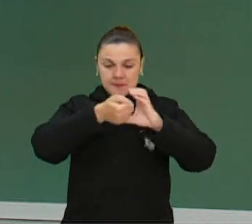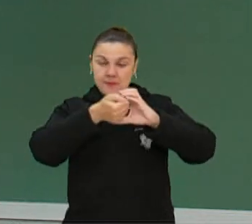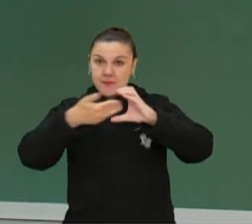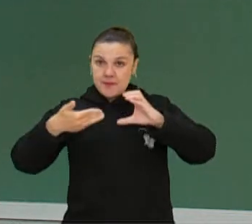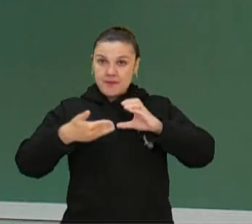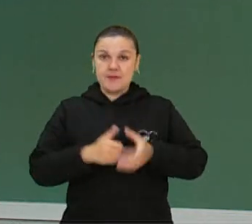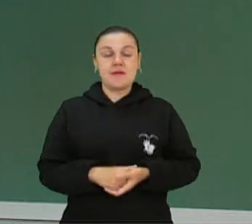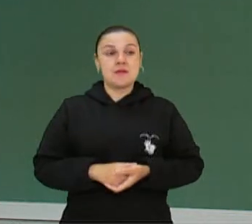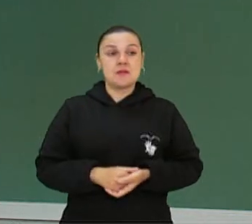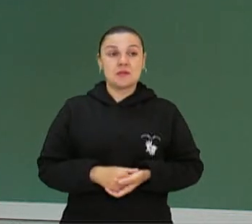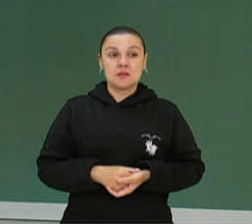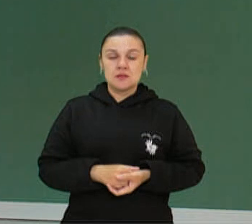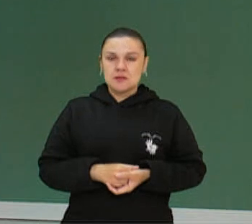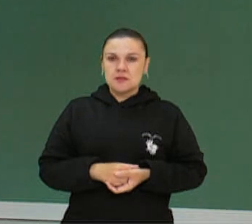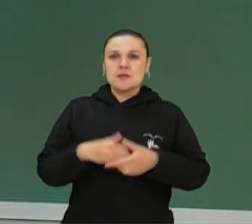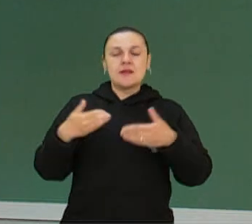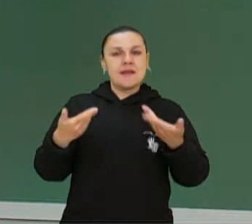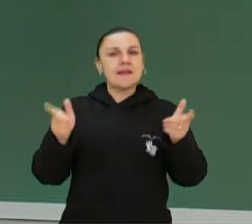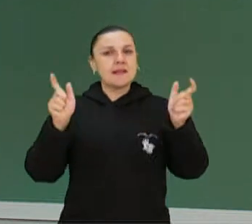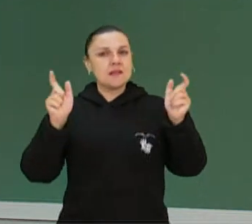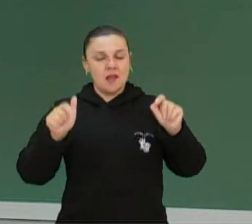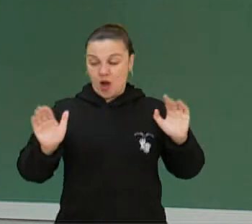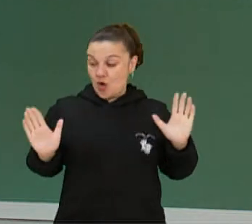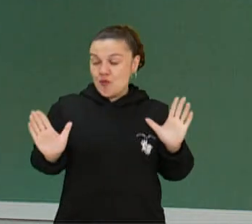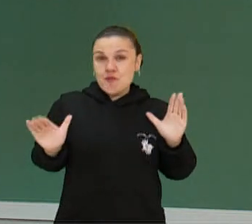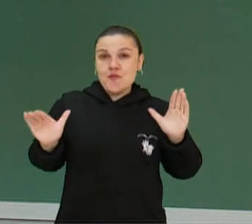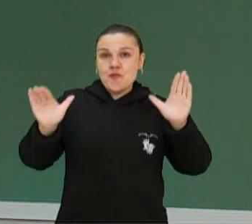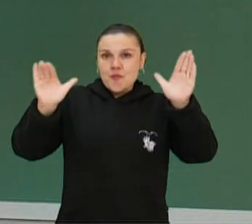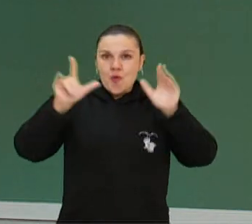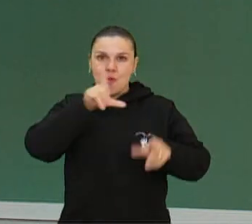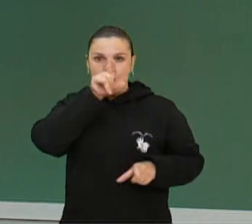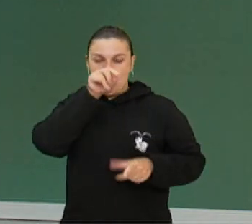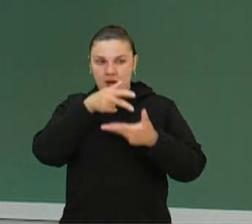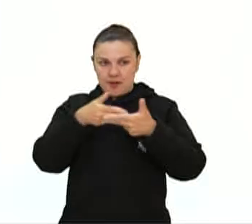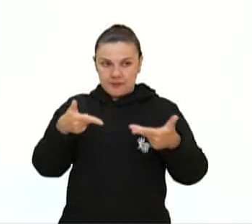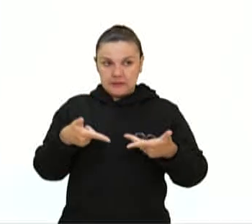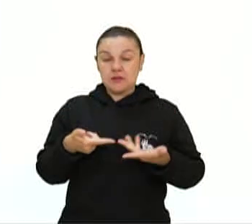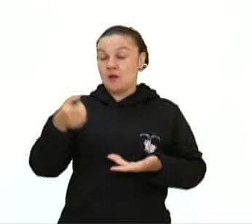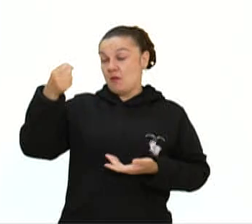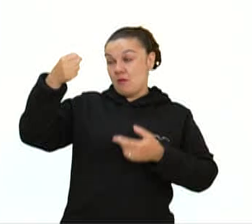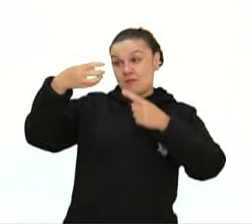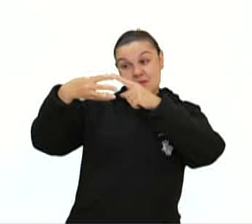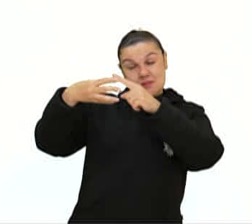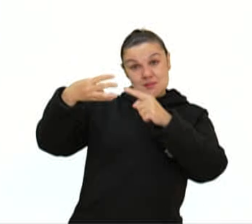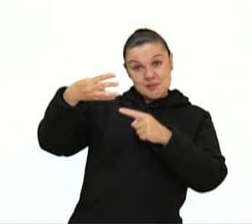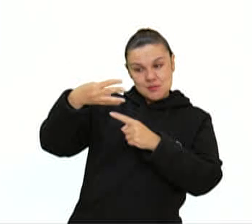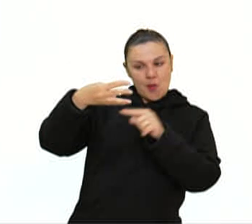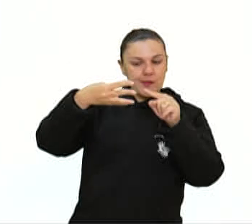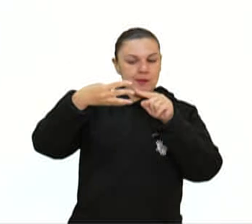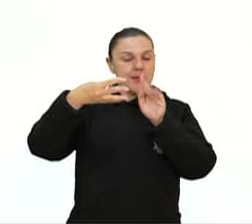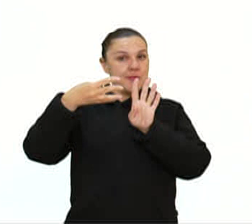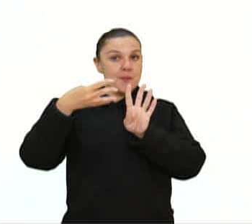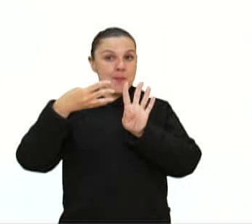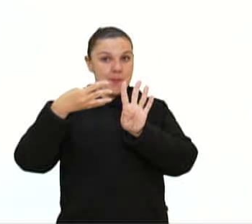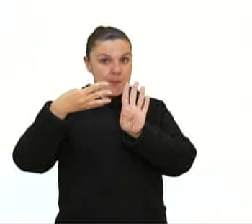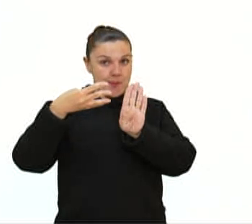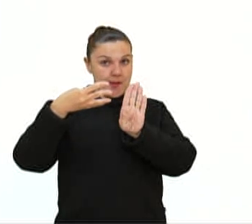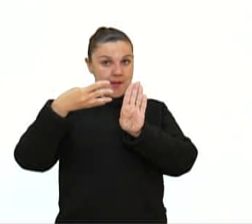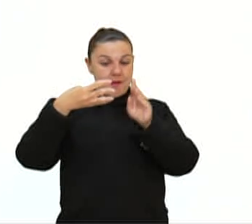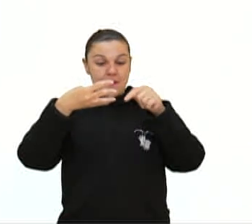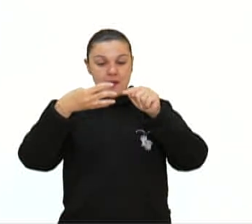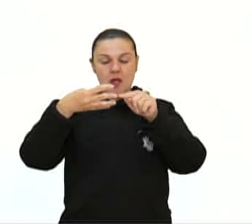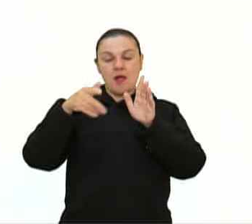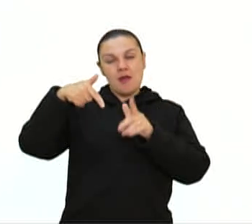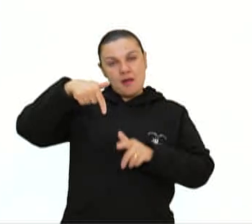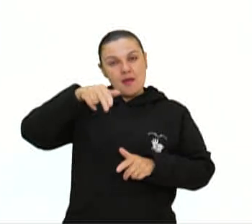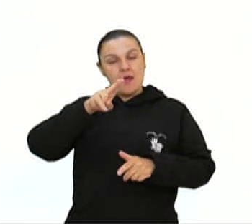característica que permite o voo nas aves. Quem assinalou que dessas 4 alternativas, a alternativa B,